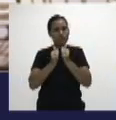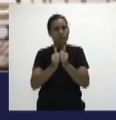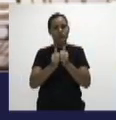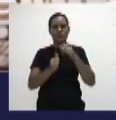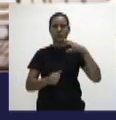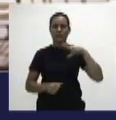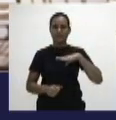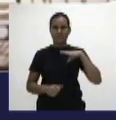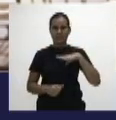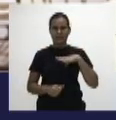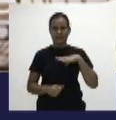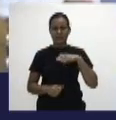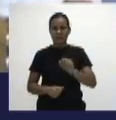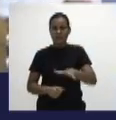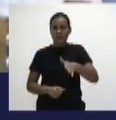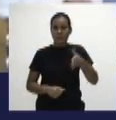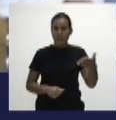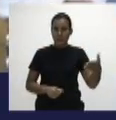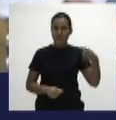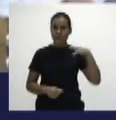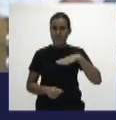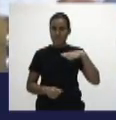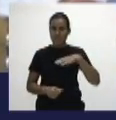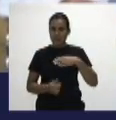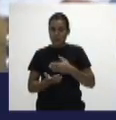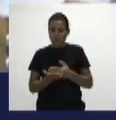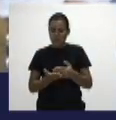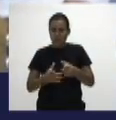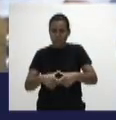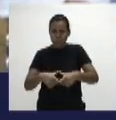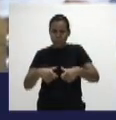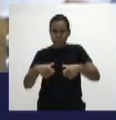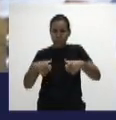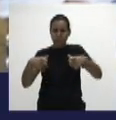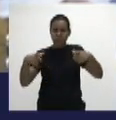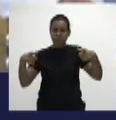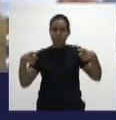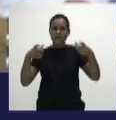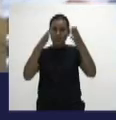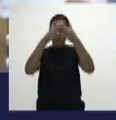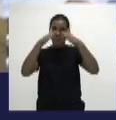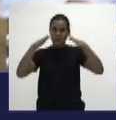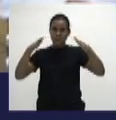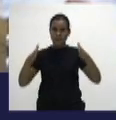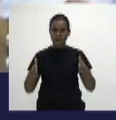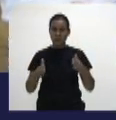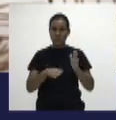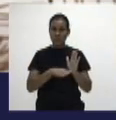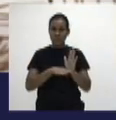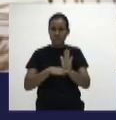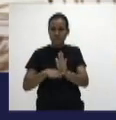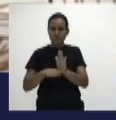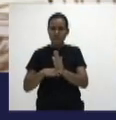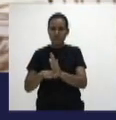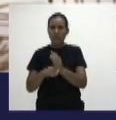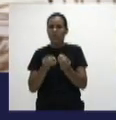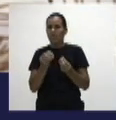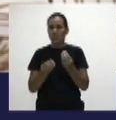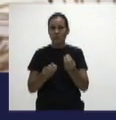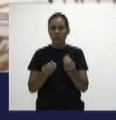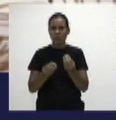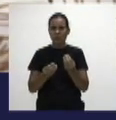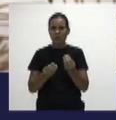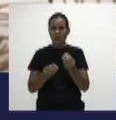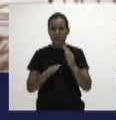né ele foi se se urbanizando né A medida que a cidade foi se se se urbanizando o circo deu a a sua contribuição e a